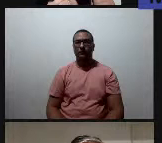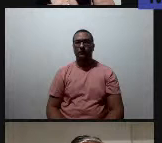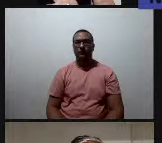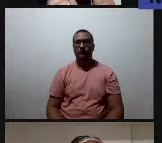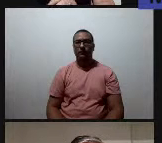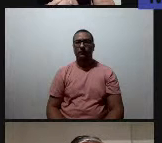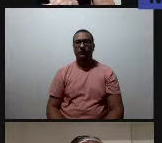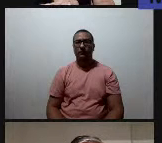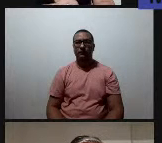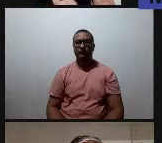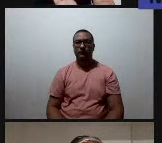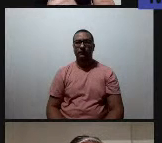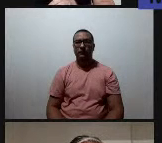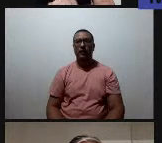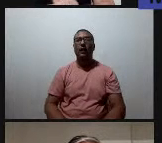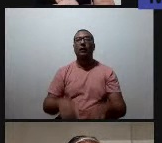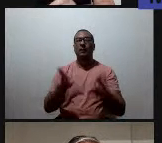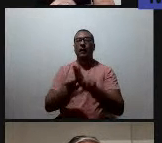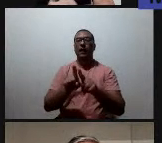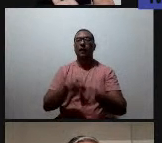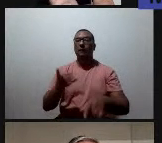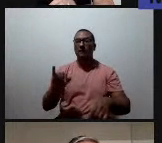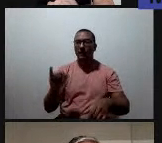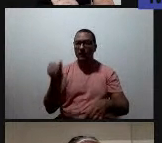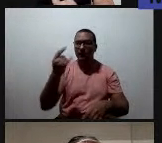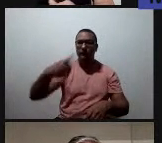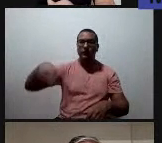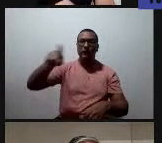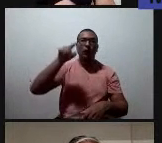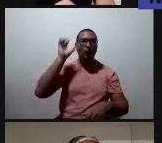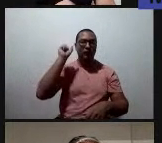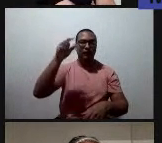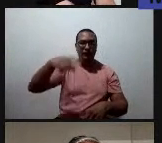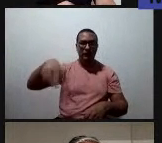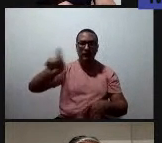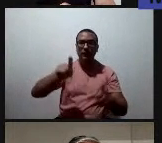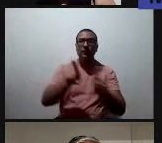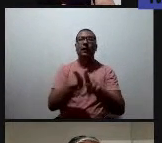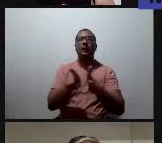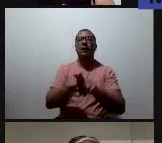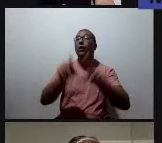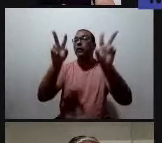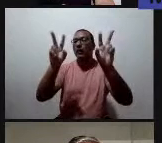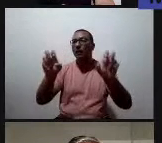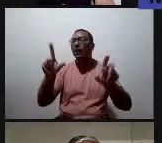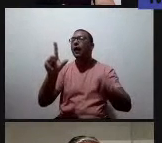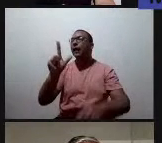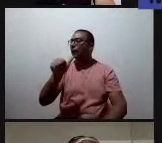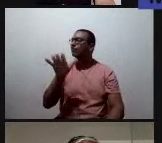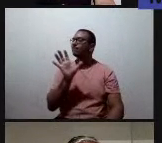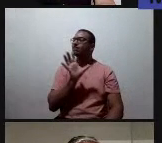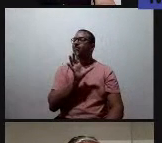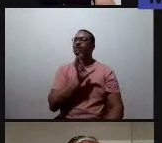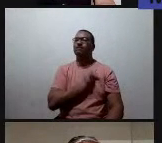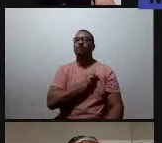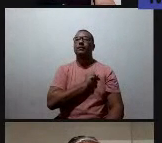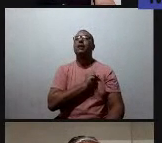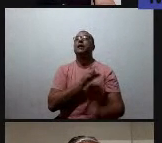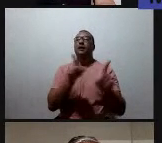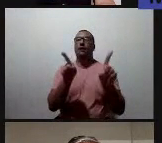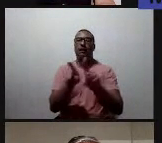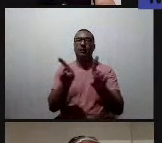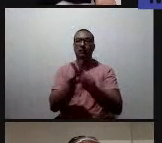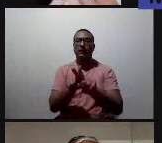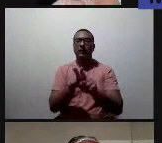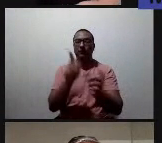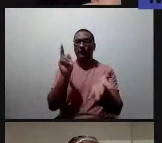De termos essa oportunidade de ouvi-los, de uma temática tão apaixonante, e até que enfim a gente está